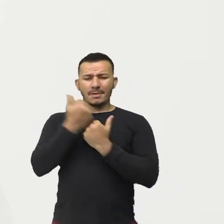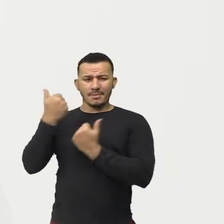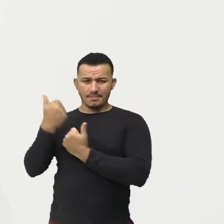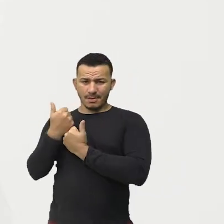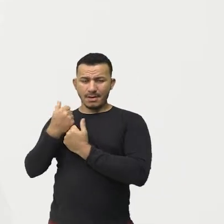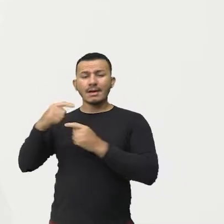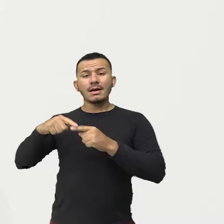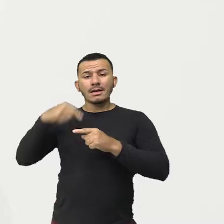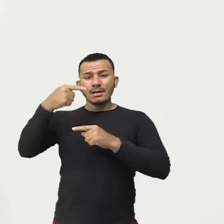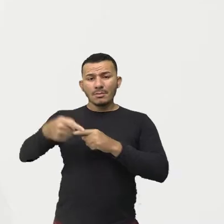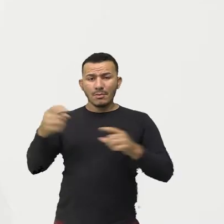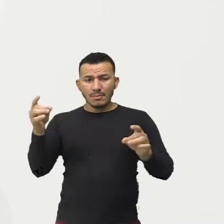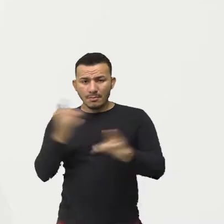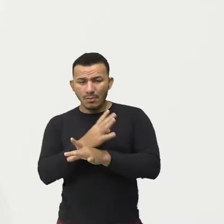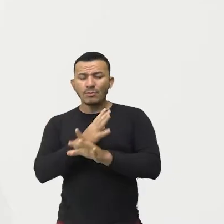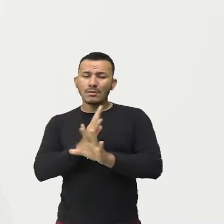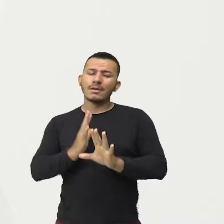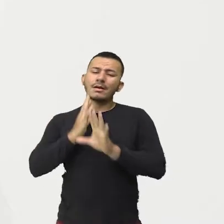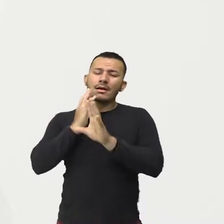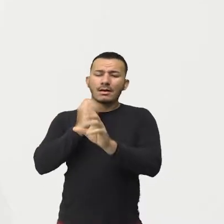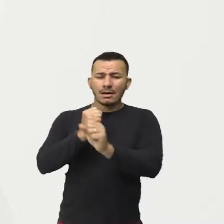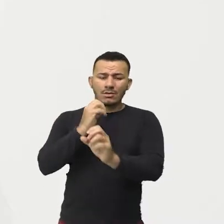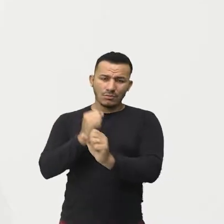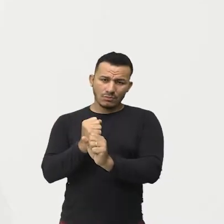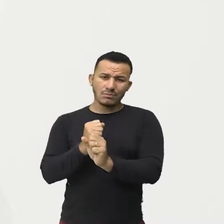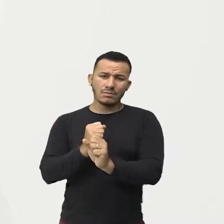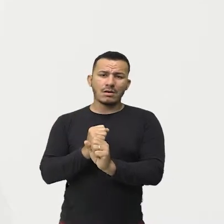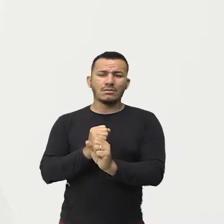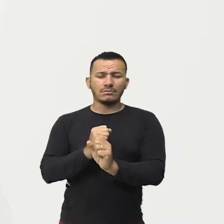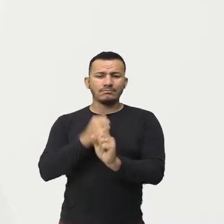feita a substituição, então a gente vai